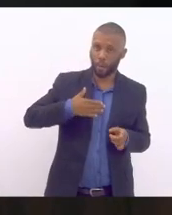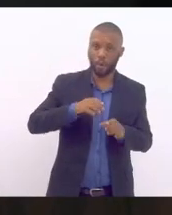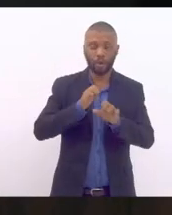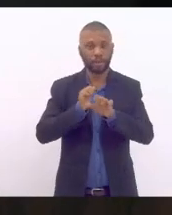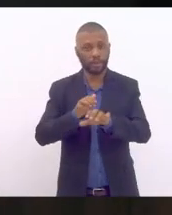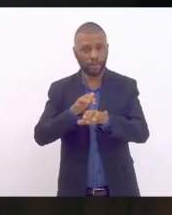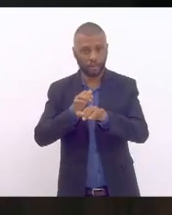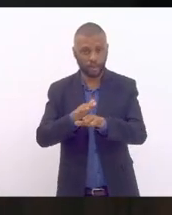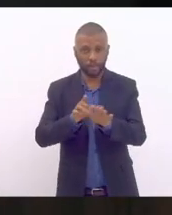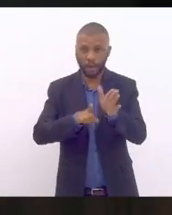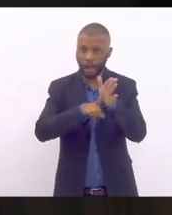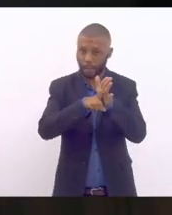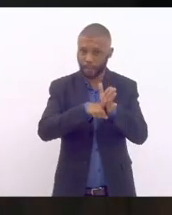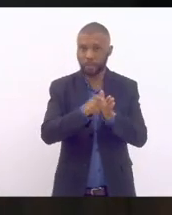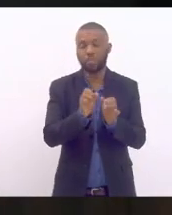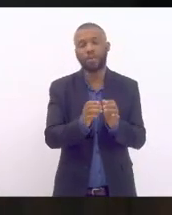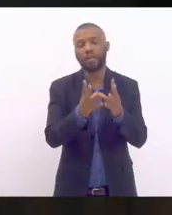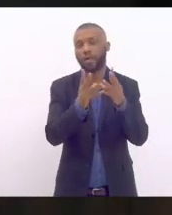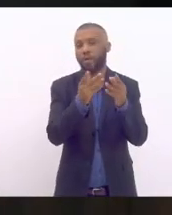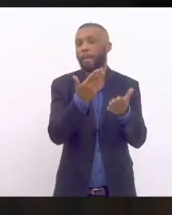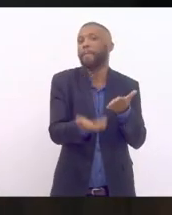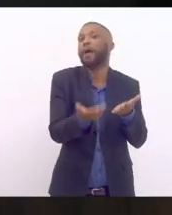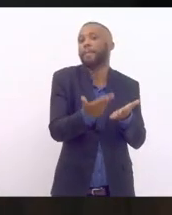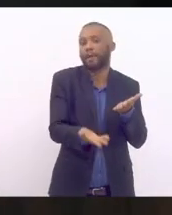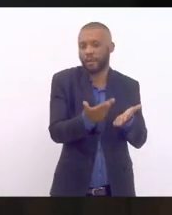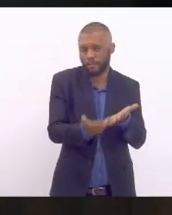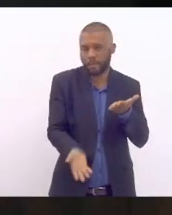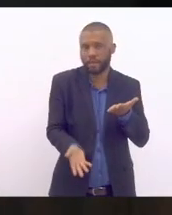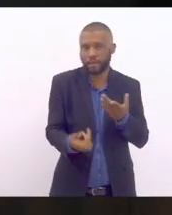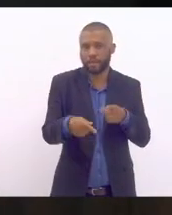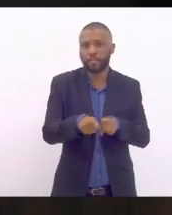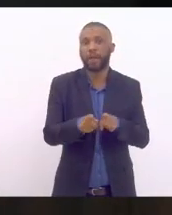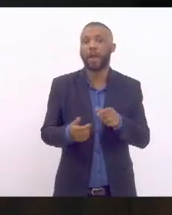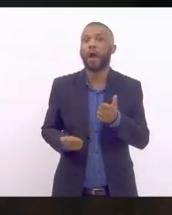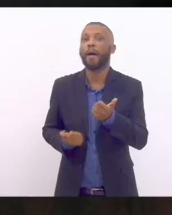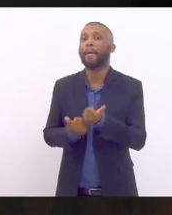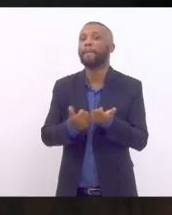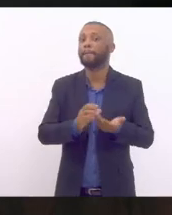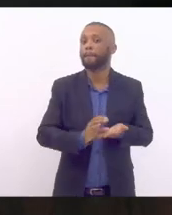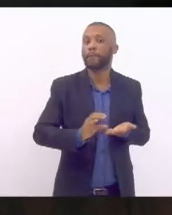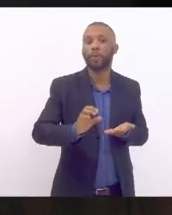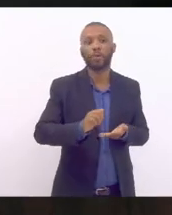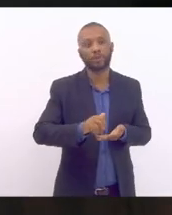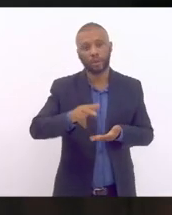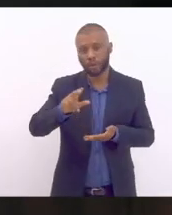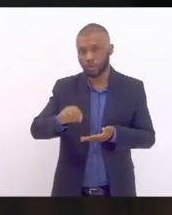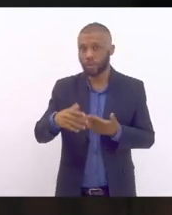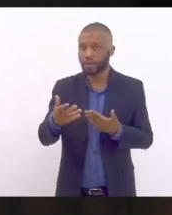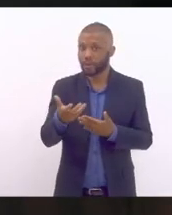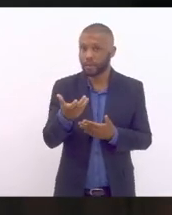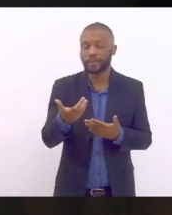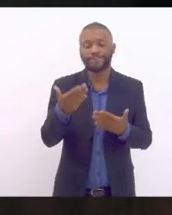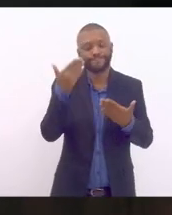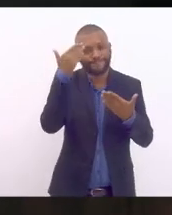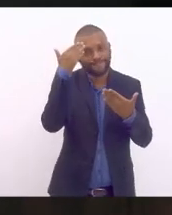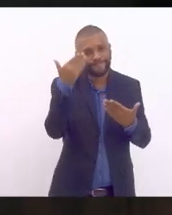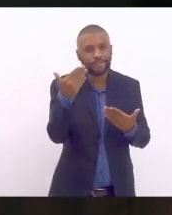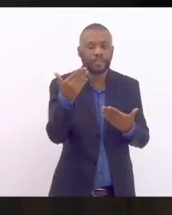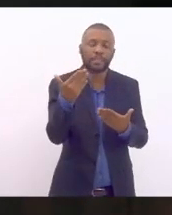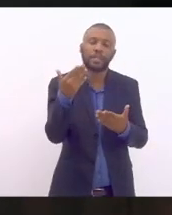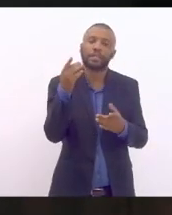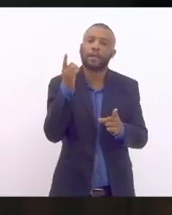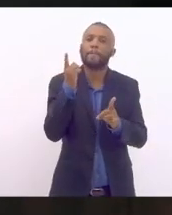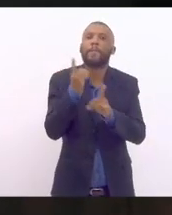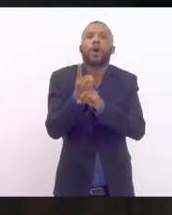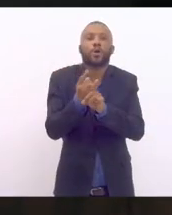perder as pesquisas estão sendo feitas e também assistência os alunos Então queria aqui agradecer Esse